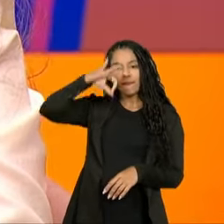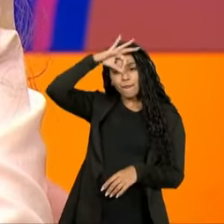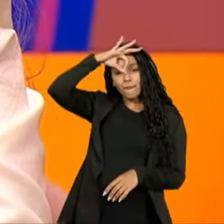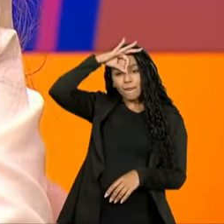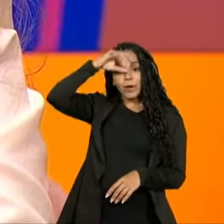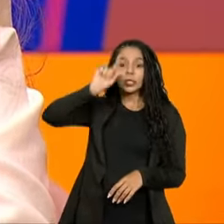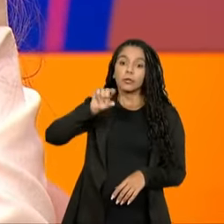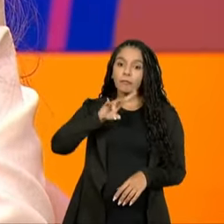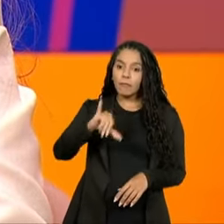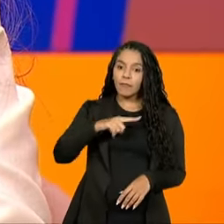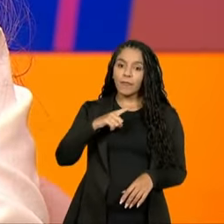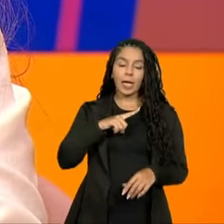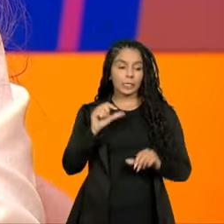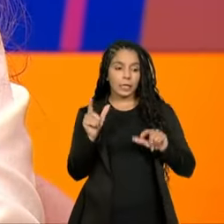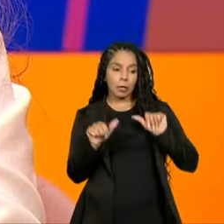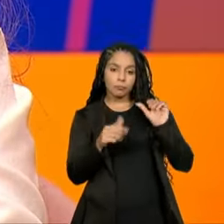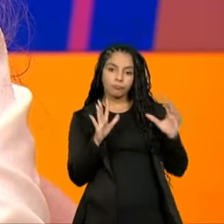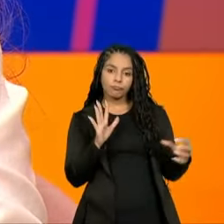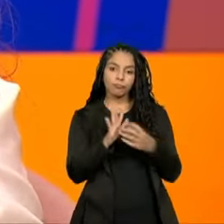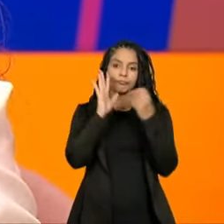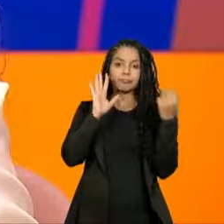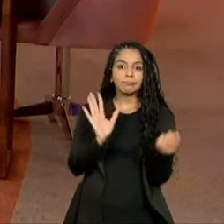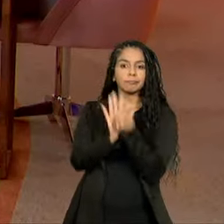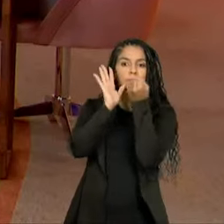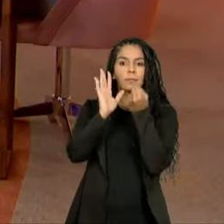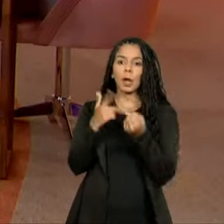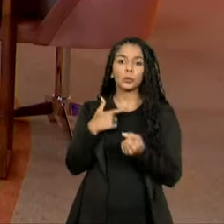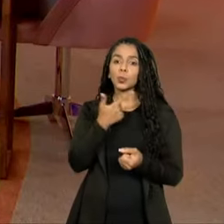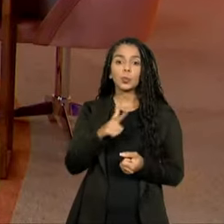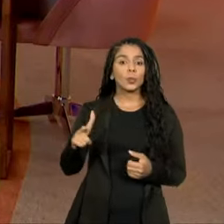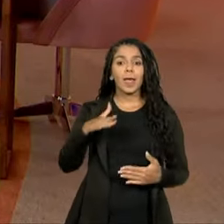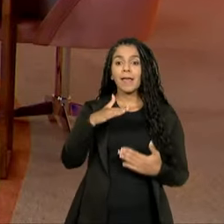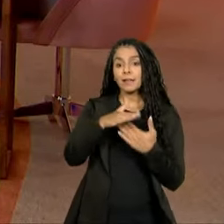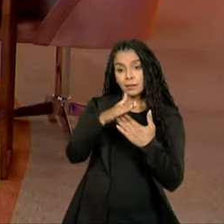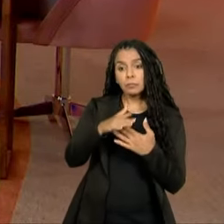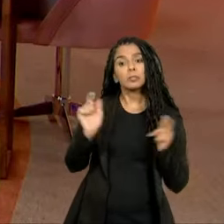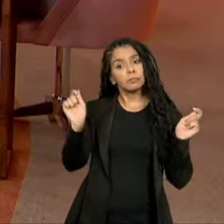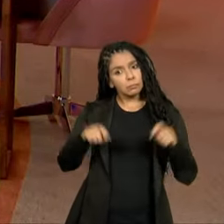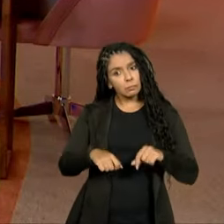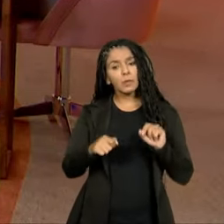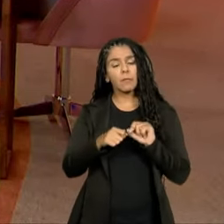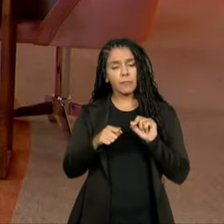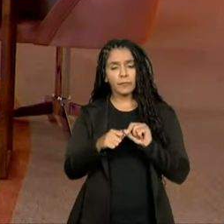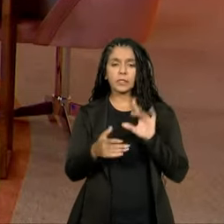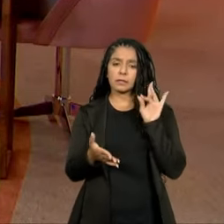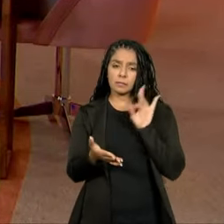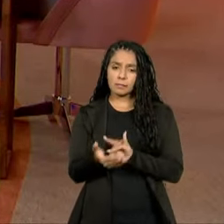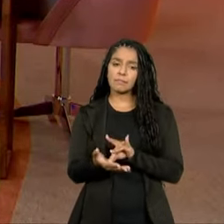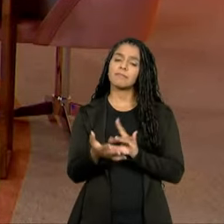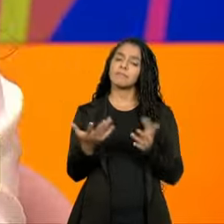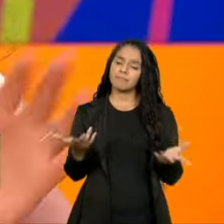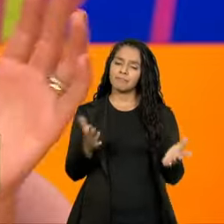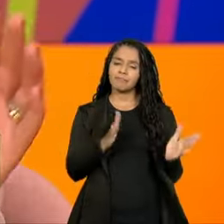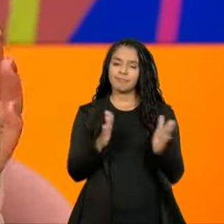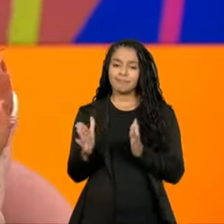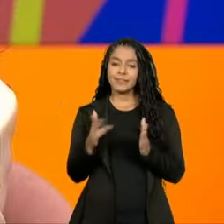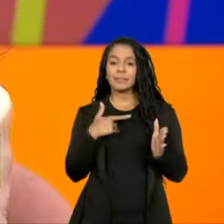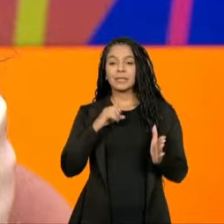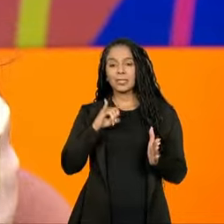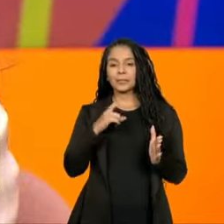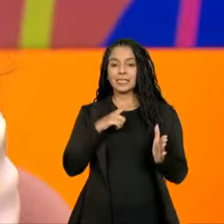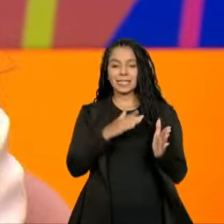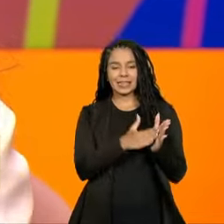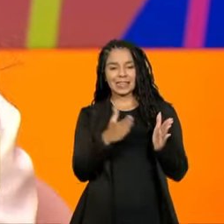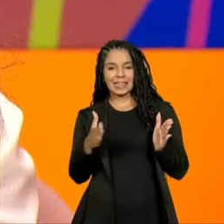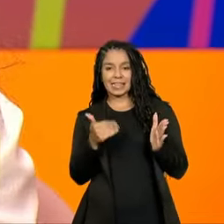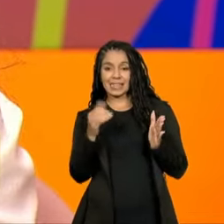alterações especificamente genitais e urinárias, a gente não tem esse limite. Ele pode ser feito, na verdade, mesmo passado aí, rompida essa barreira dos